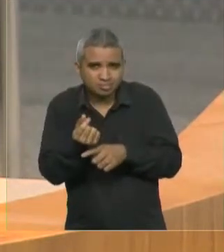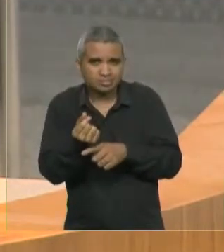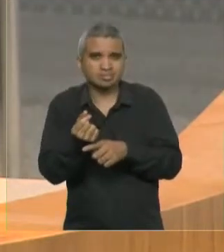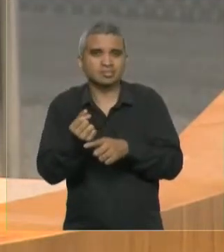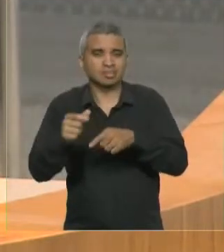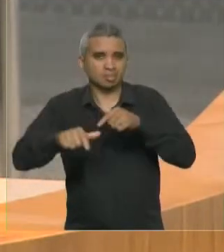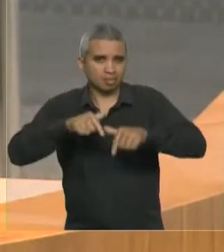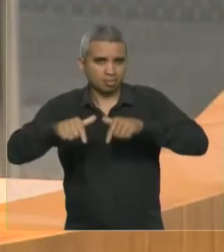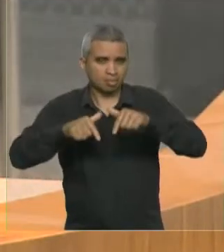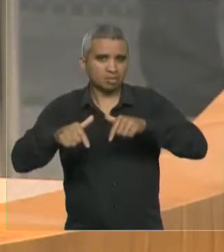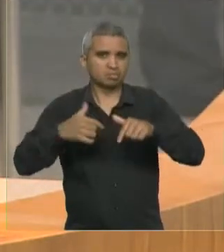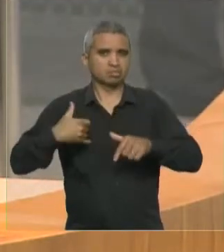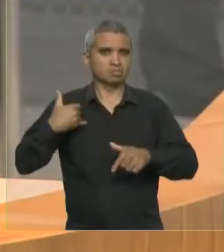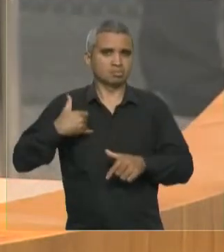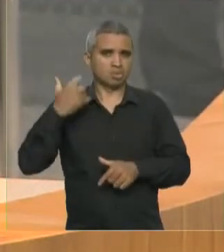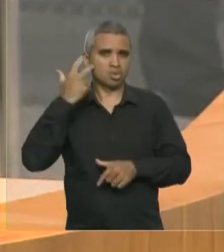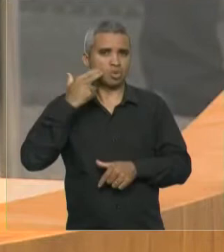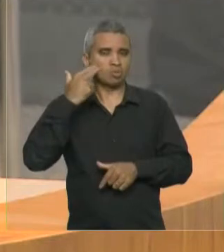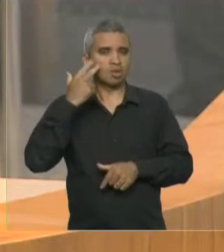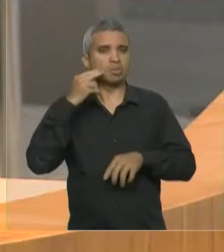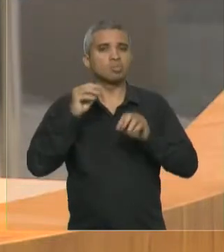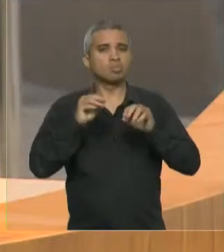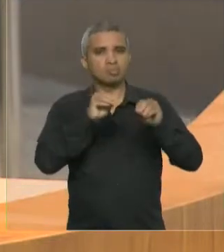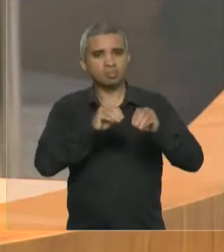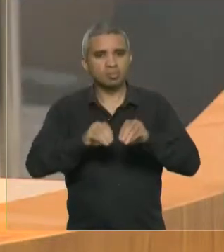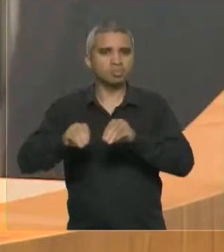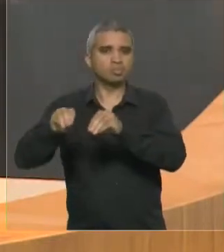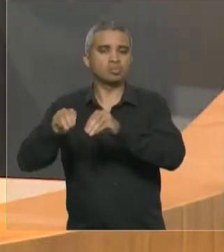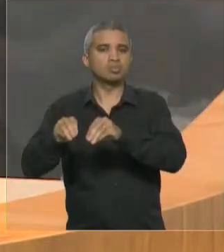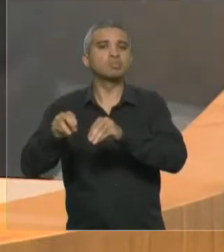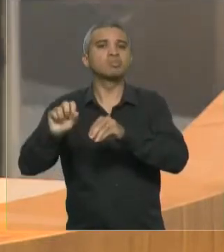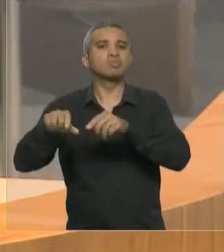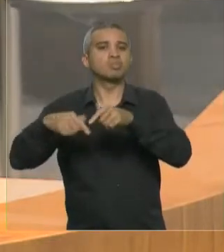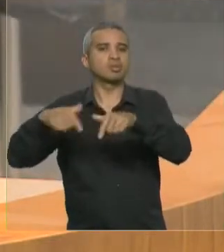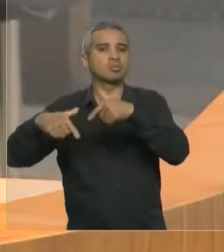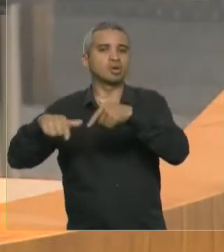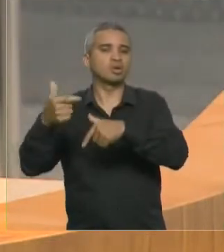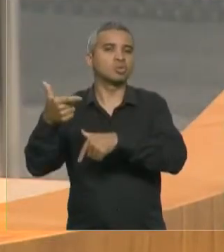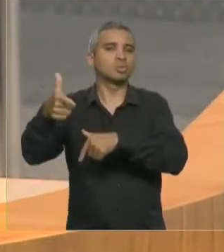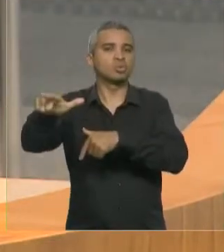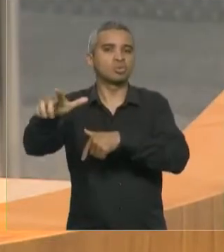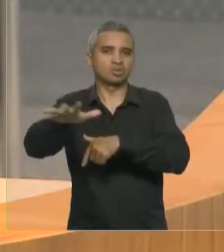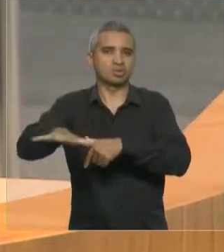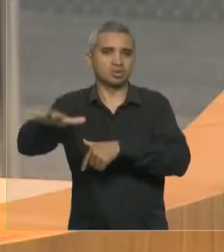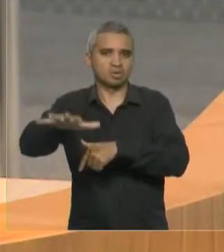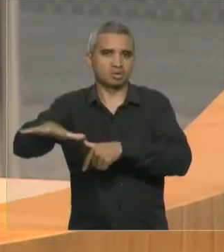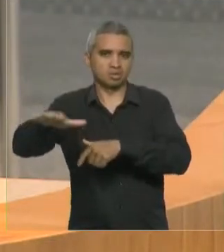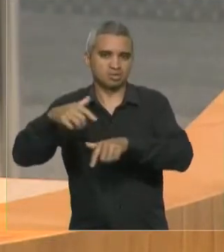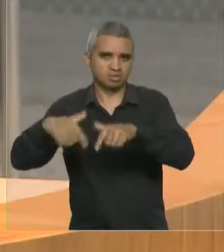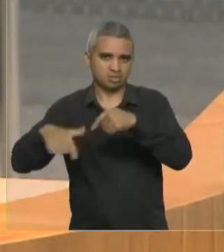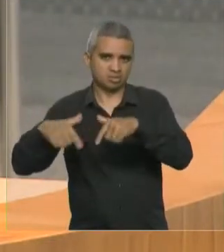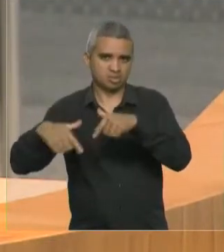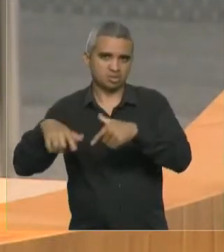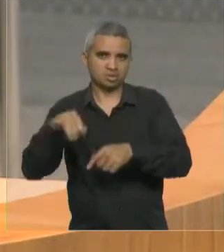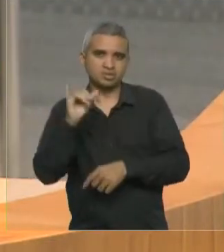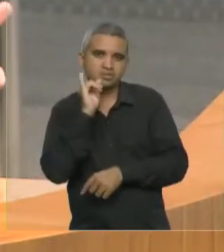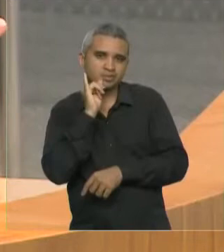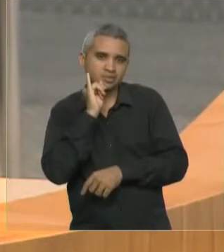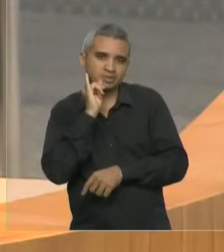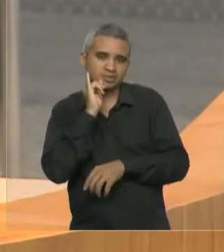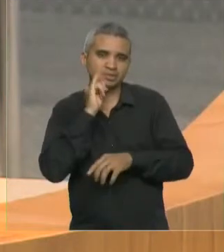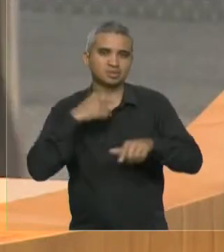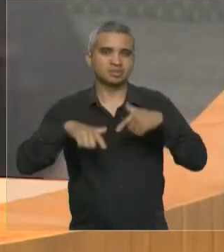suas atividades, ele foi deslocado e capacitado para ocupar outras funções, como, por exemplo, a recarga do